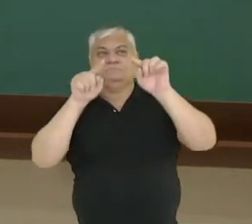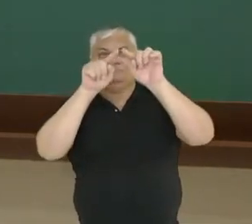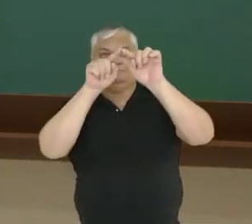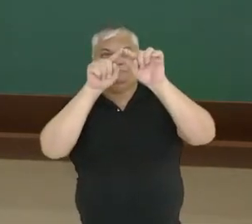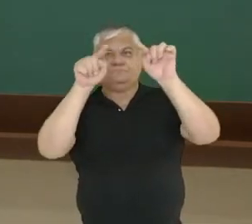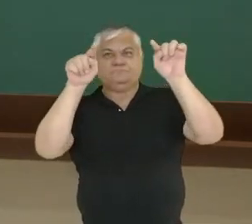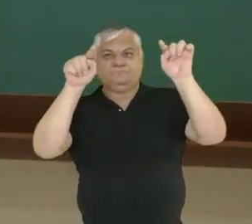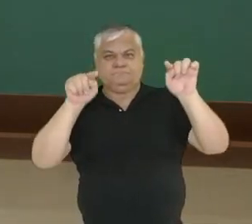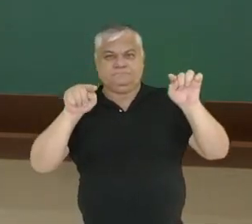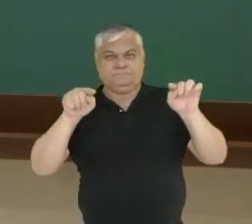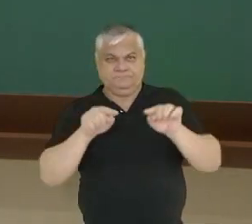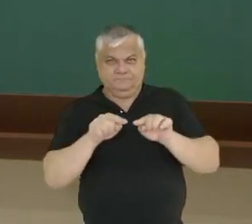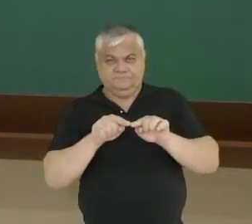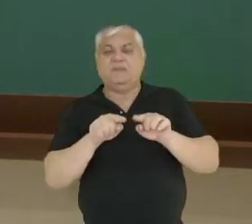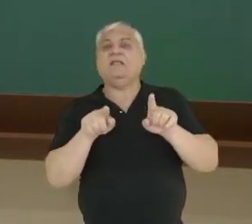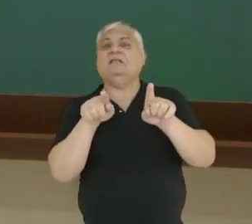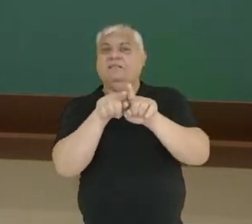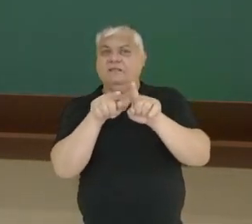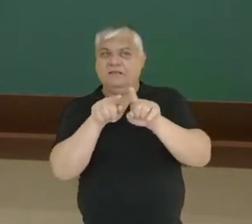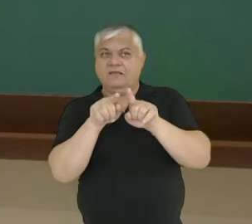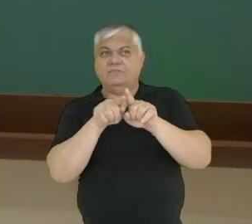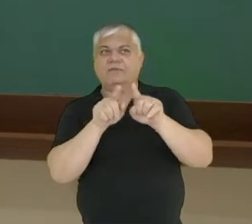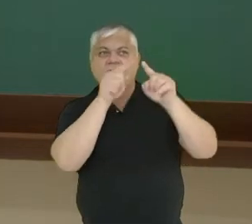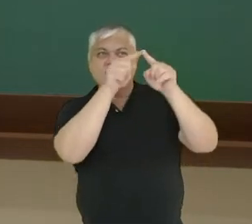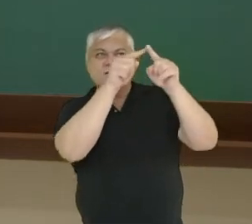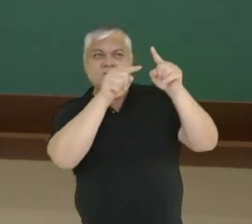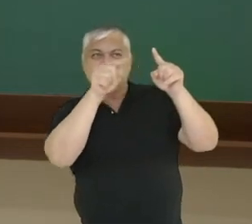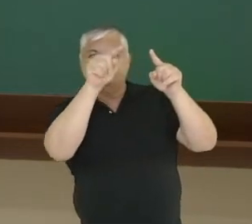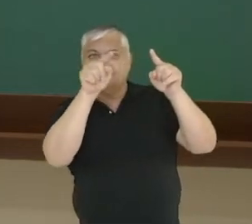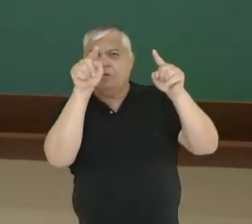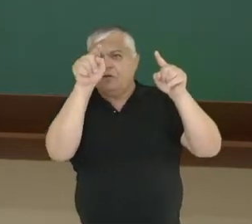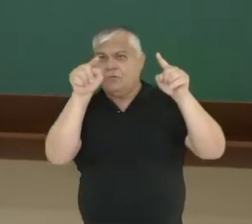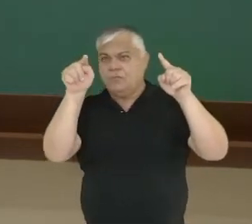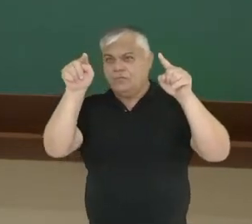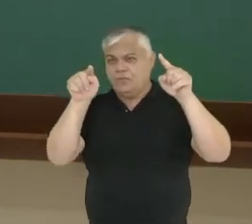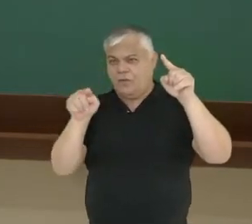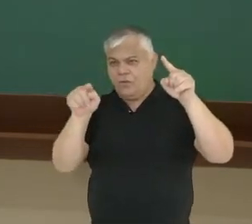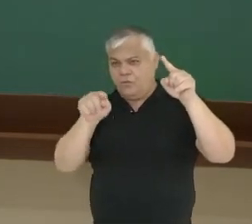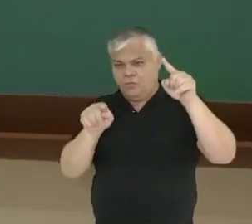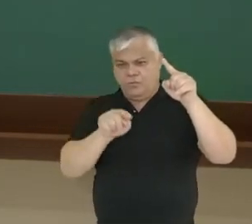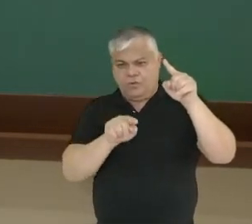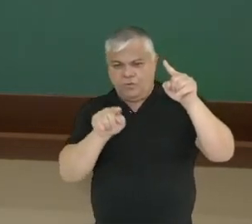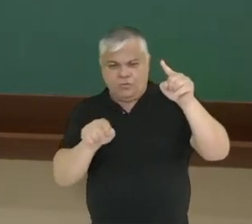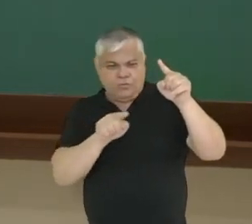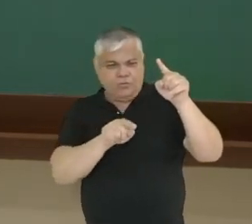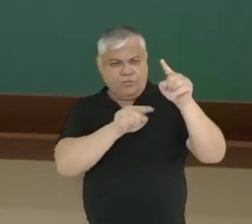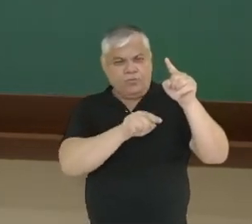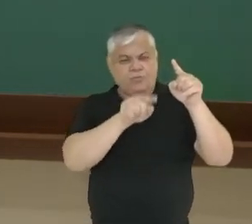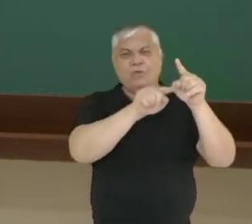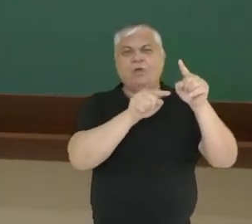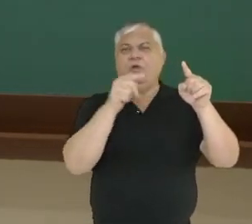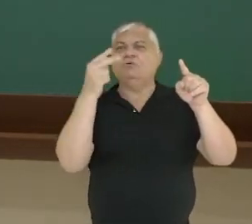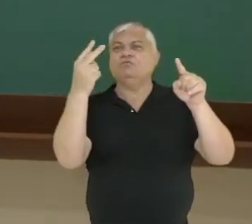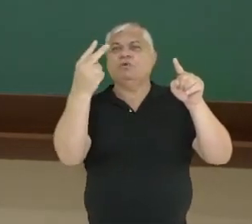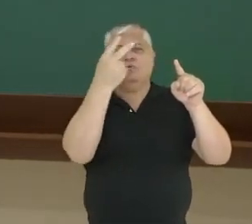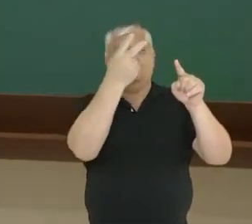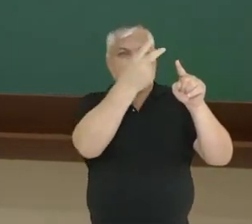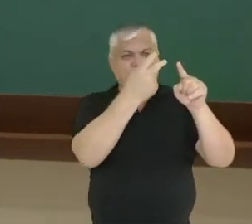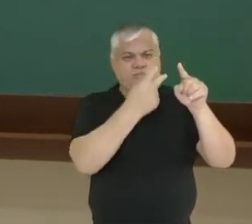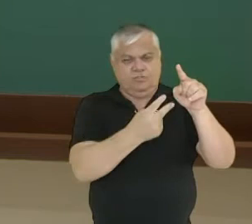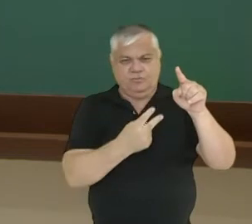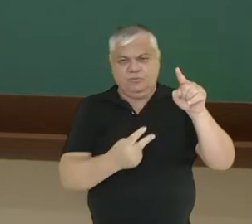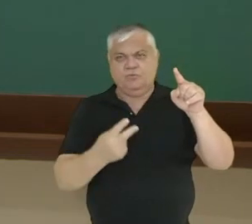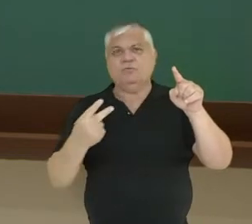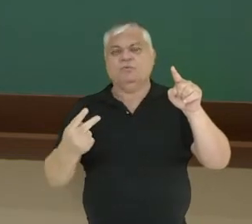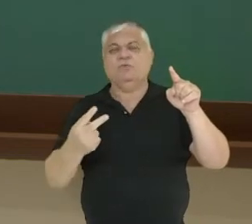hexágono regular, nesse exemplo, todos os ladinhos valem 2 centímetros e cada ângulo